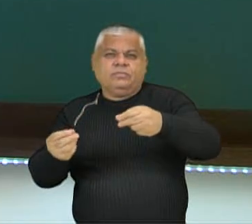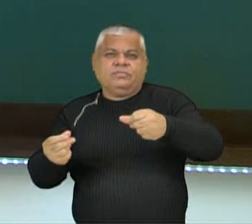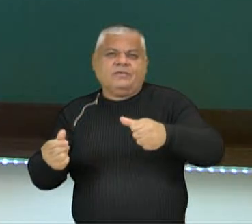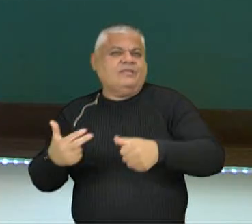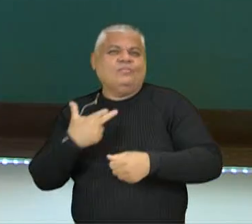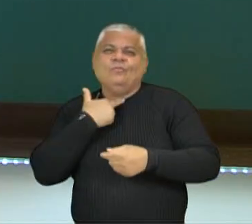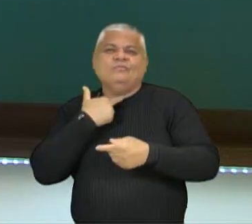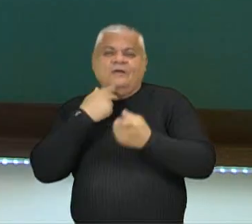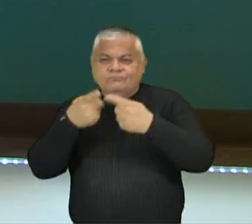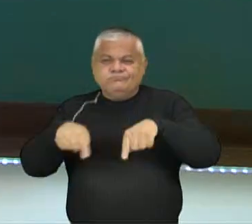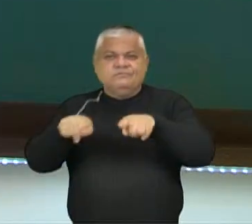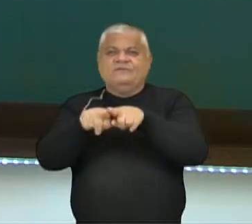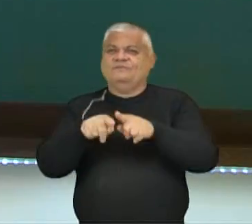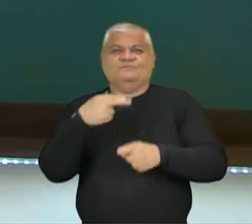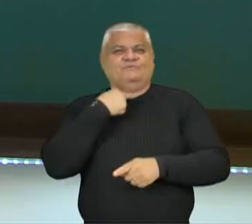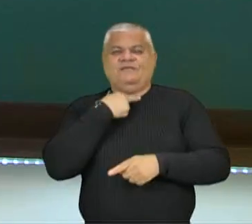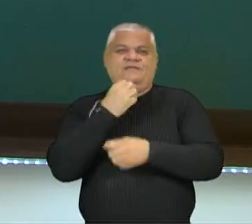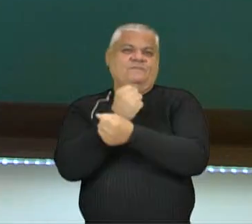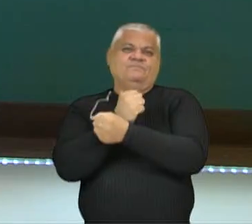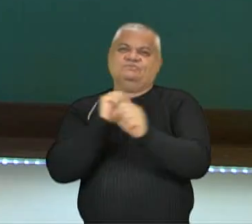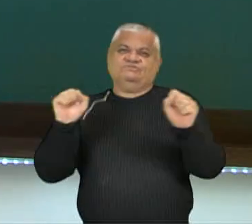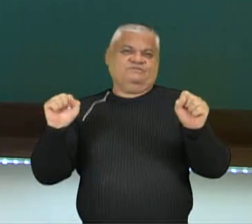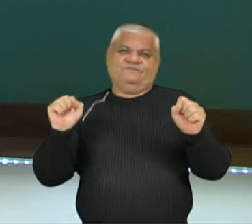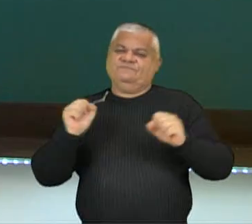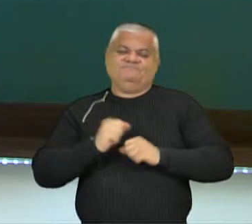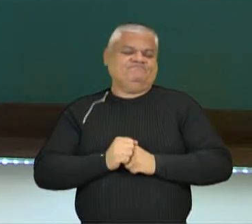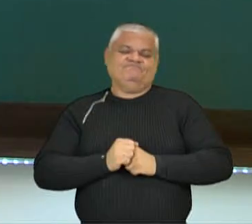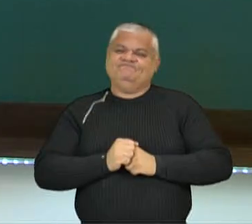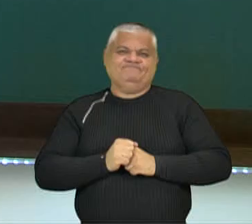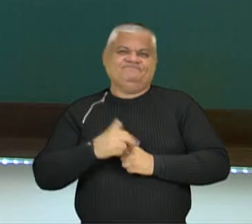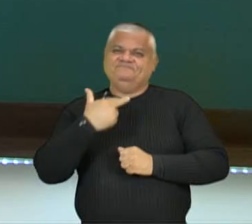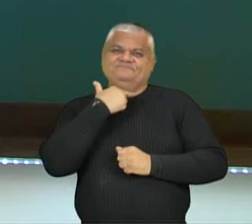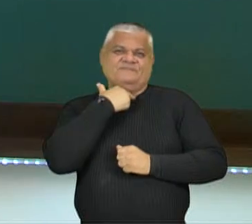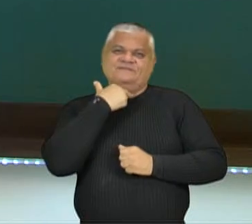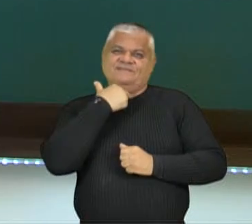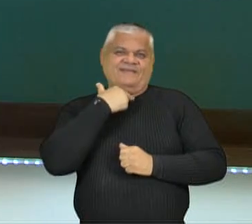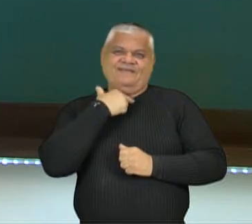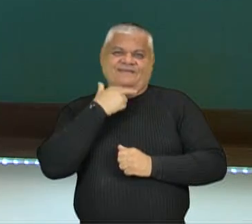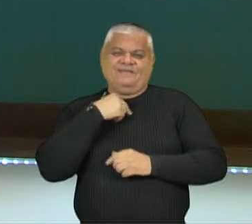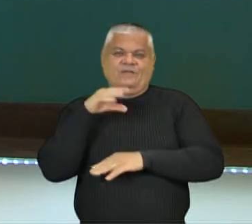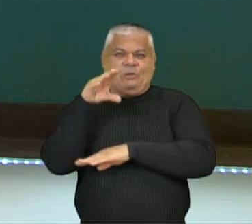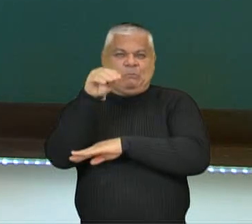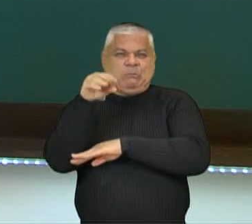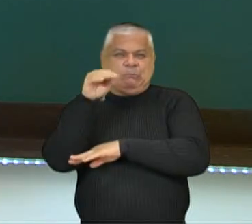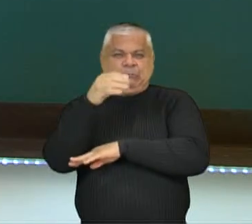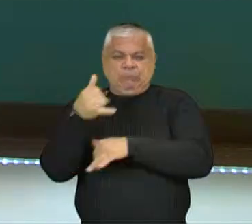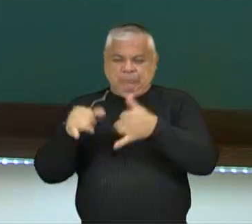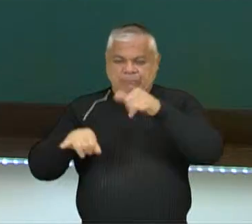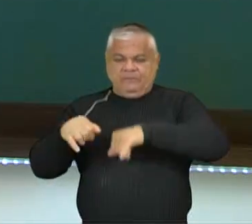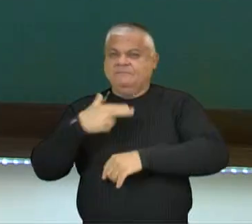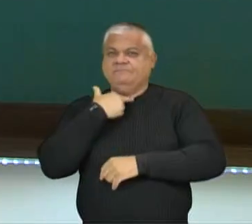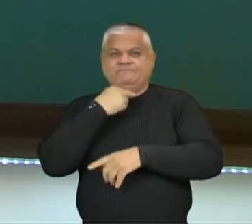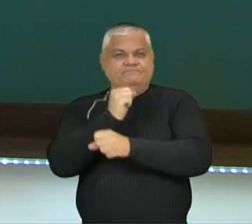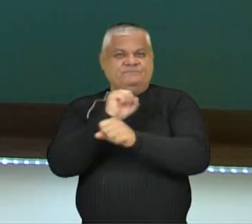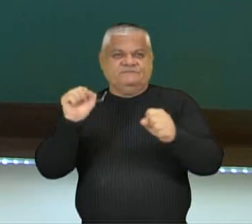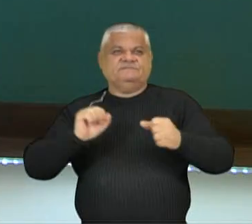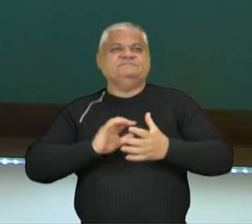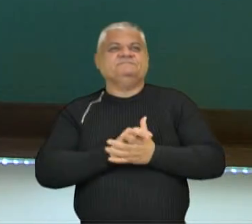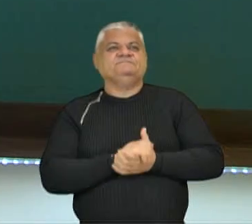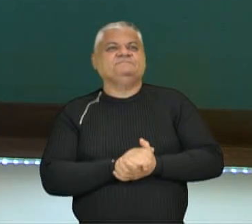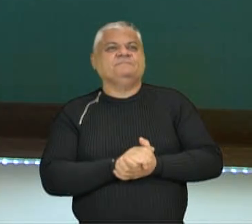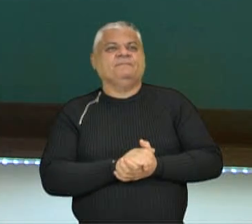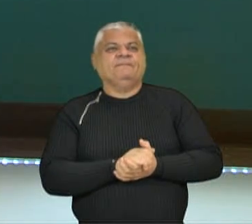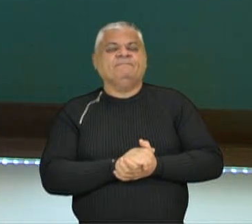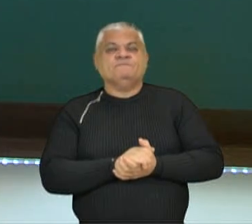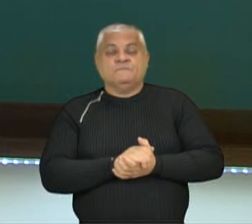para recriar os dinossauros. Então aqui a gente não tem como recriar dinossauros a partir de registros fósseis.